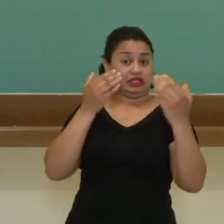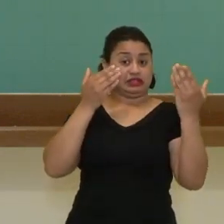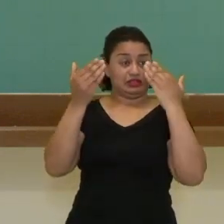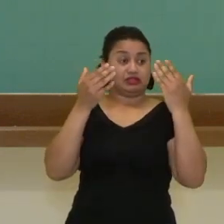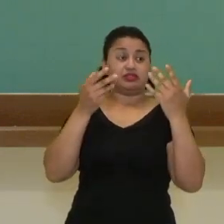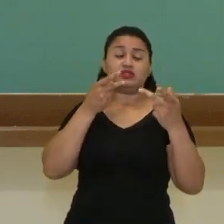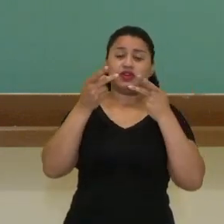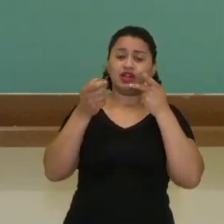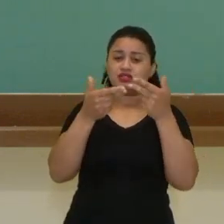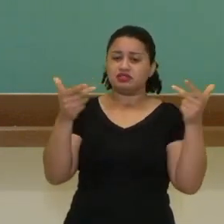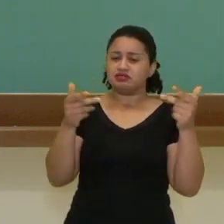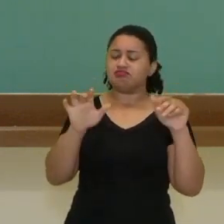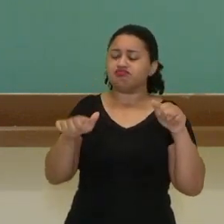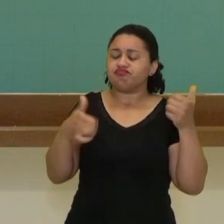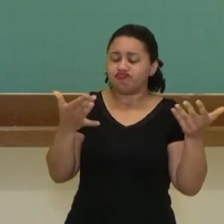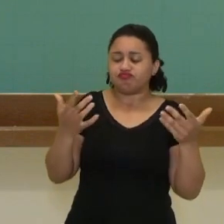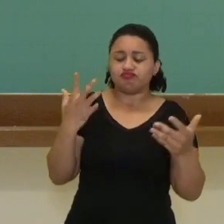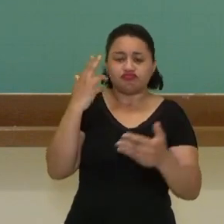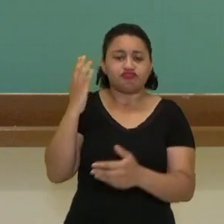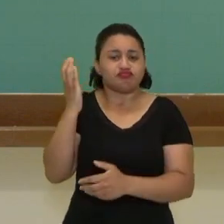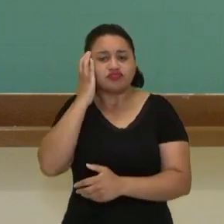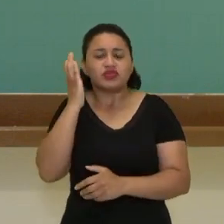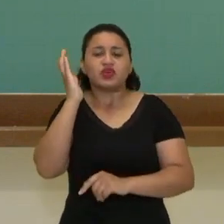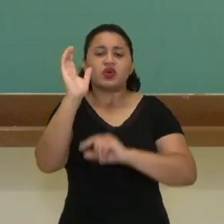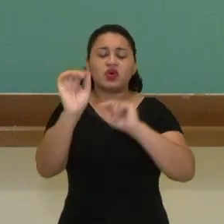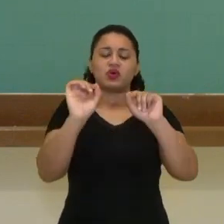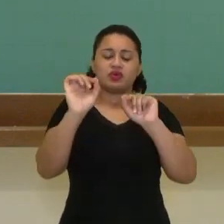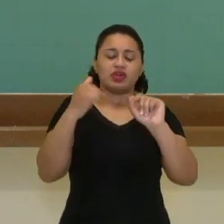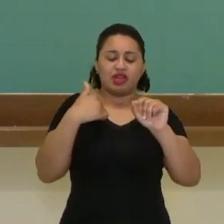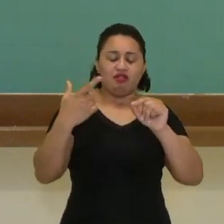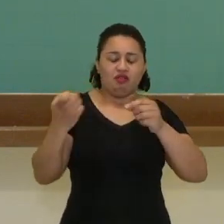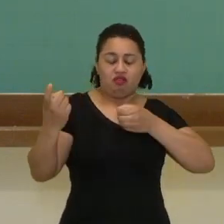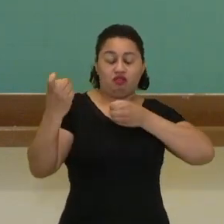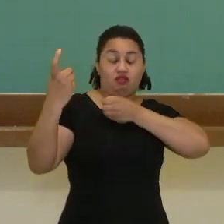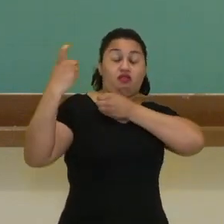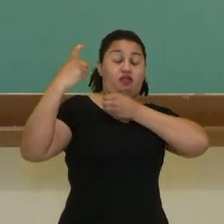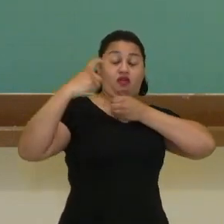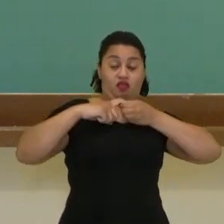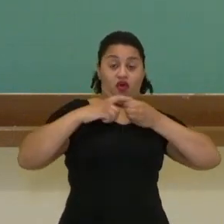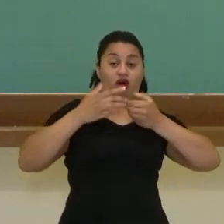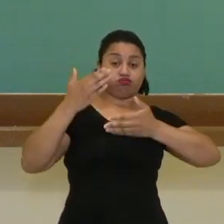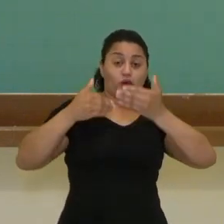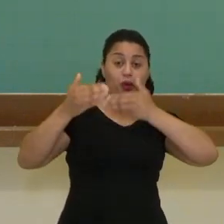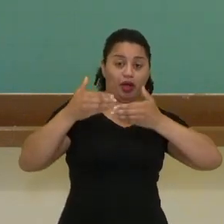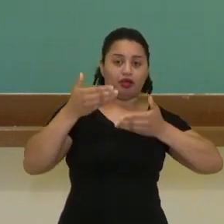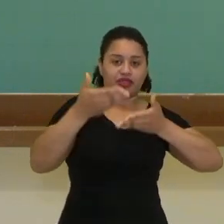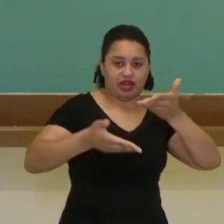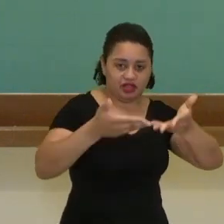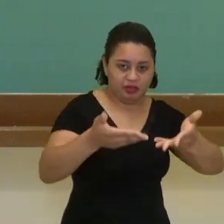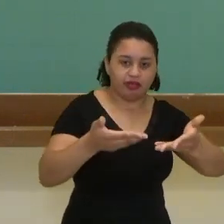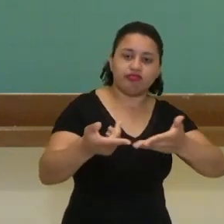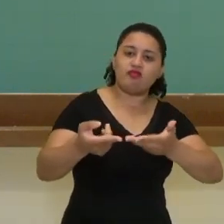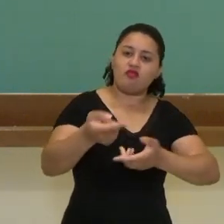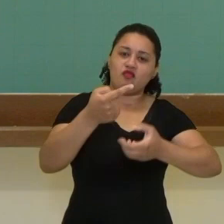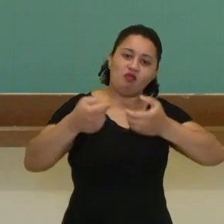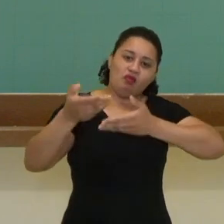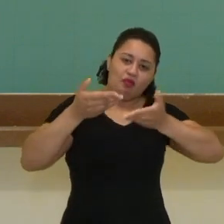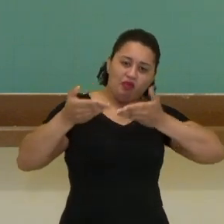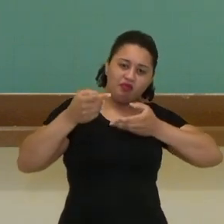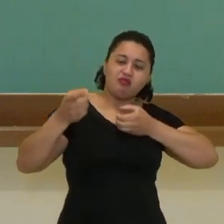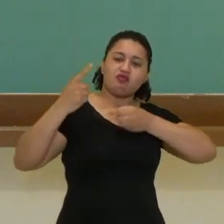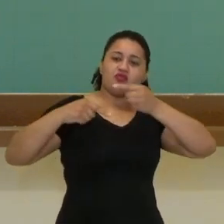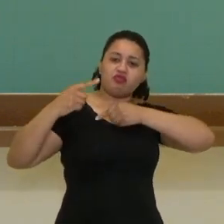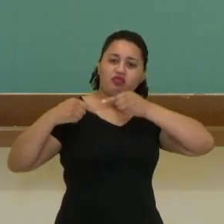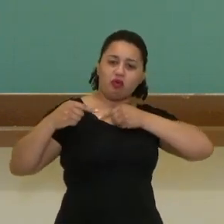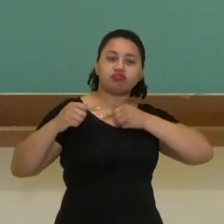Né? Então o Vincent ele acaba voltando, regredindo 2, 3, 4 passos na mente dele. Né? E a gente